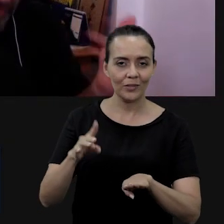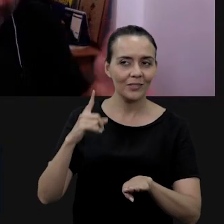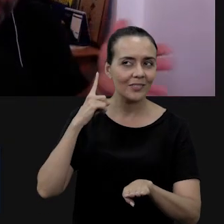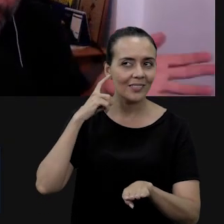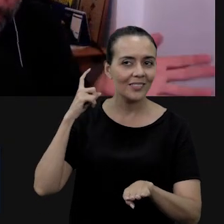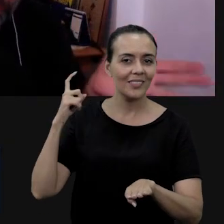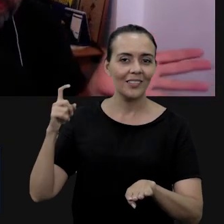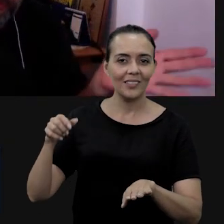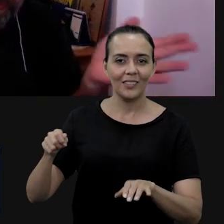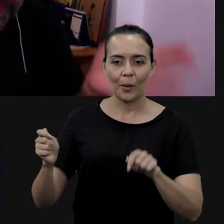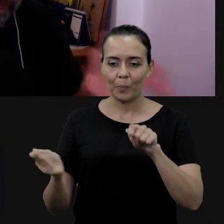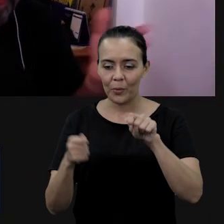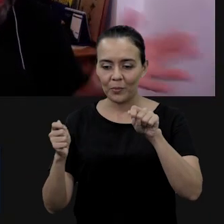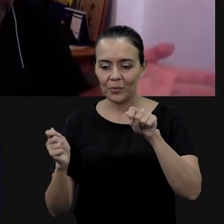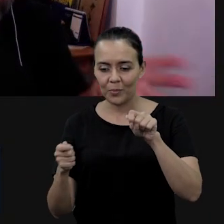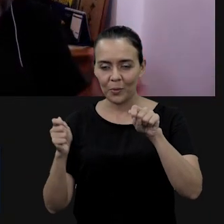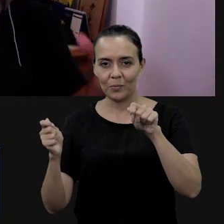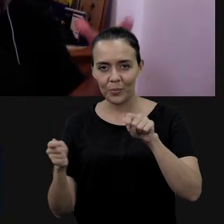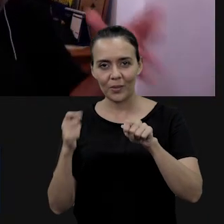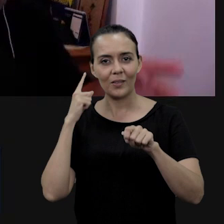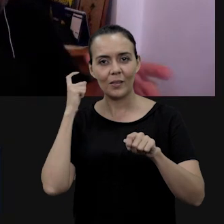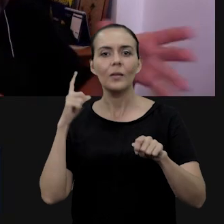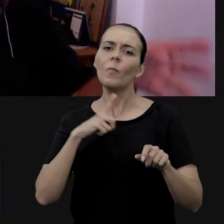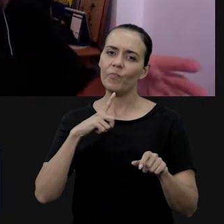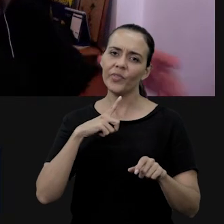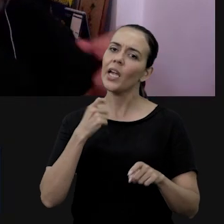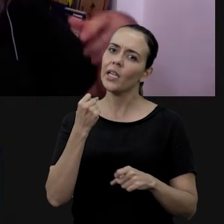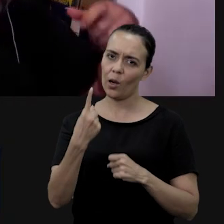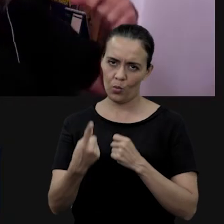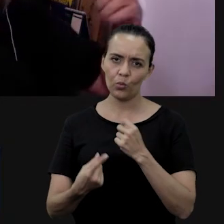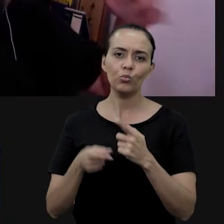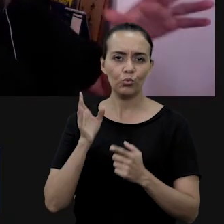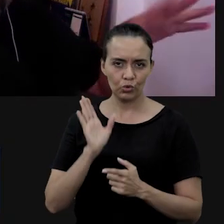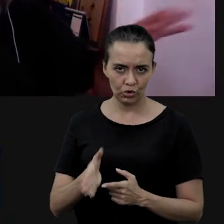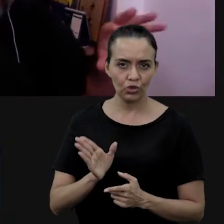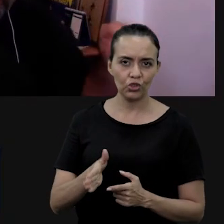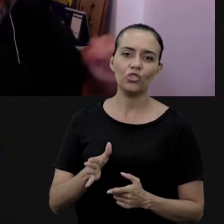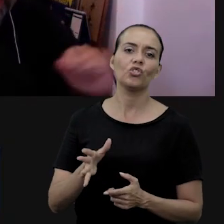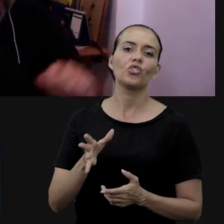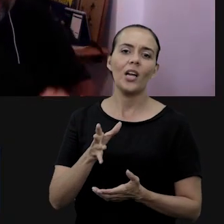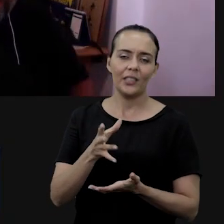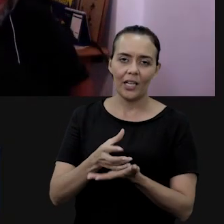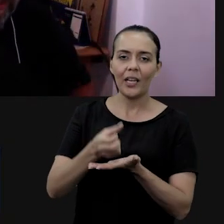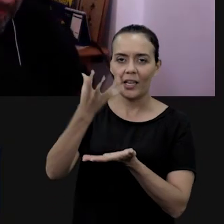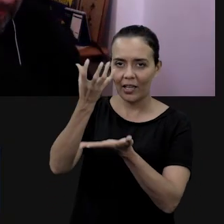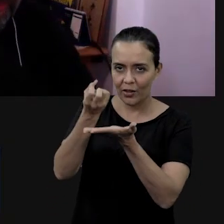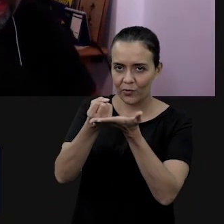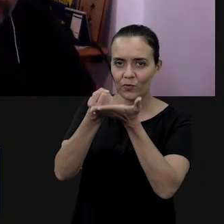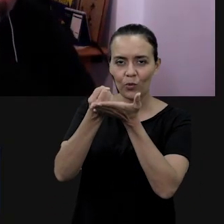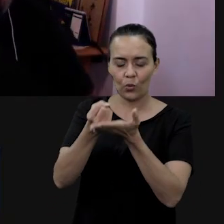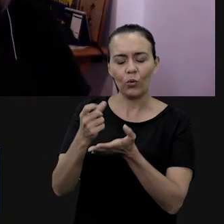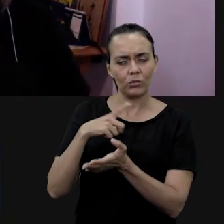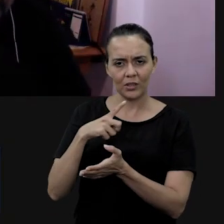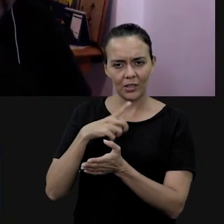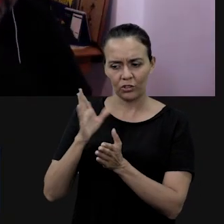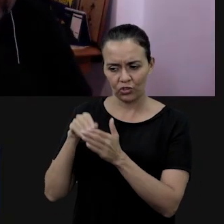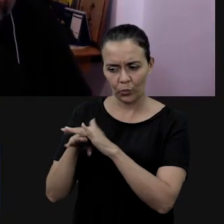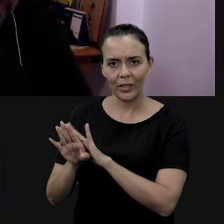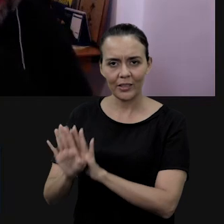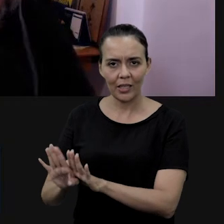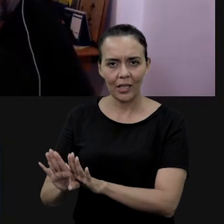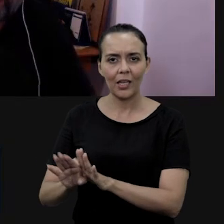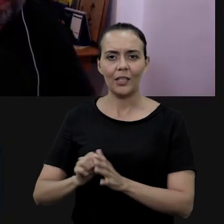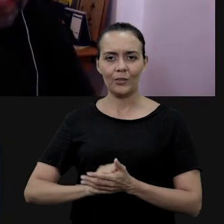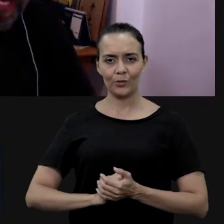também conto com bancos de som já pré-gravados, coisas desse tipo que salvam o dia a dia, né?